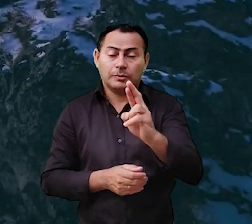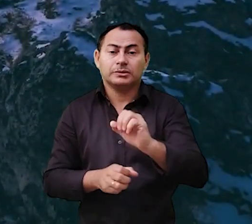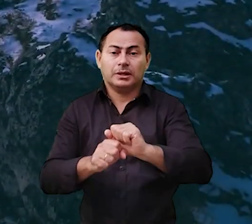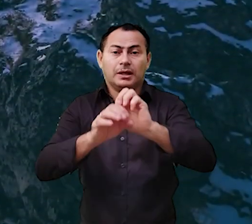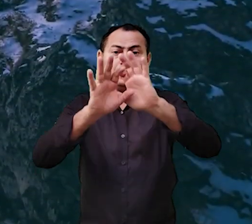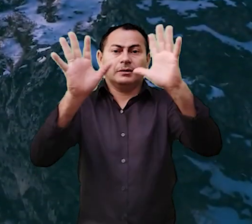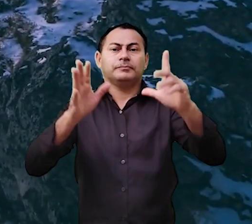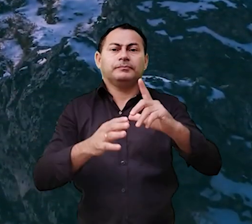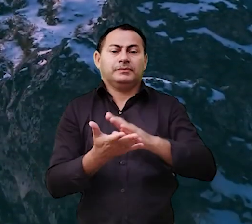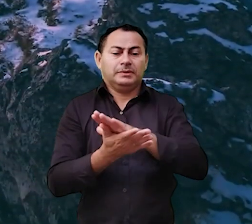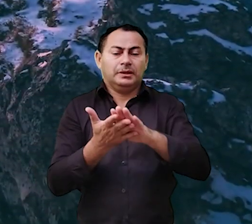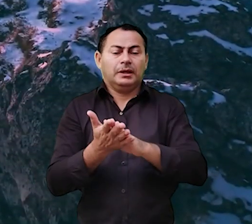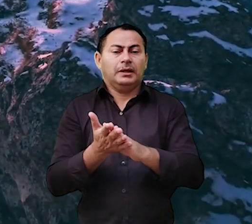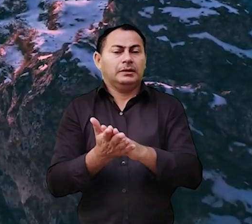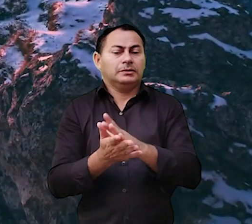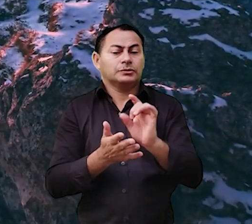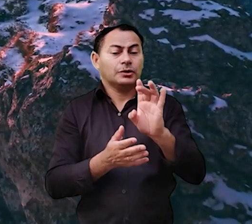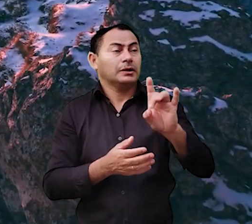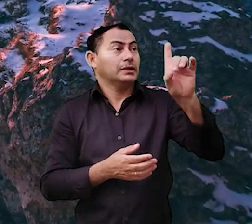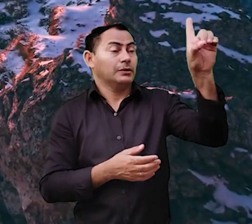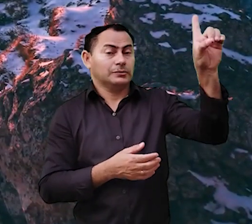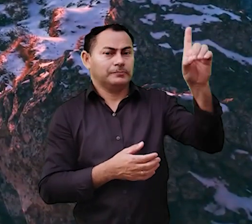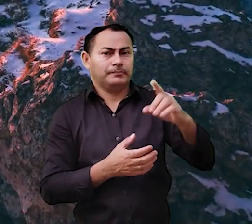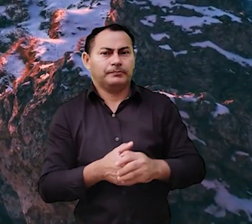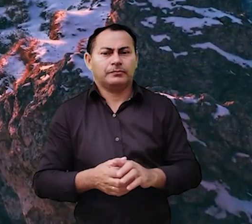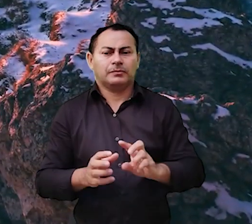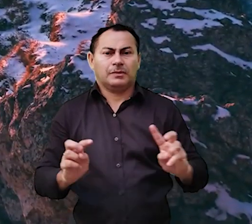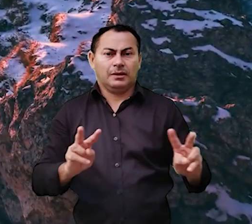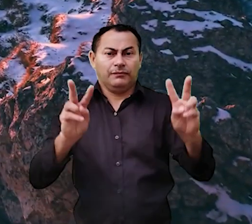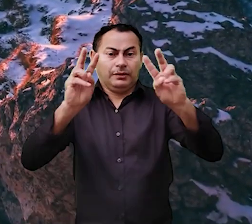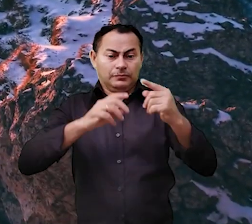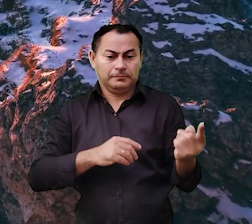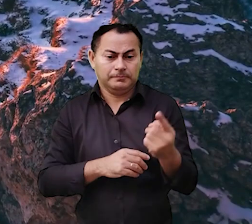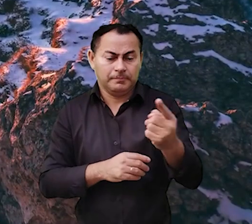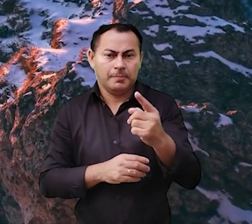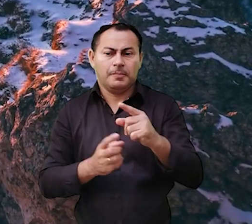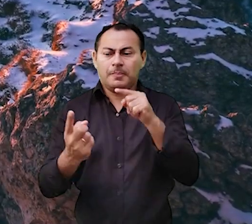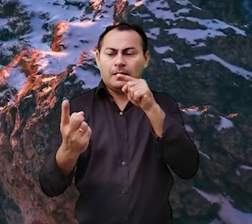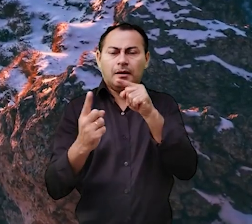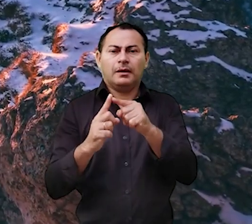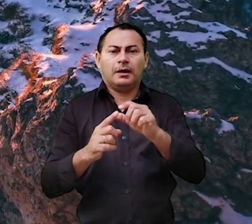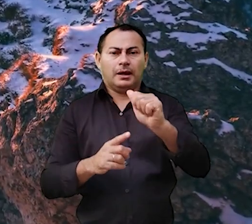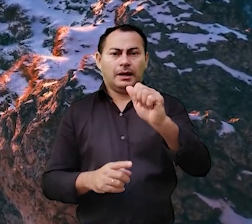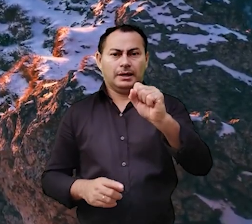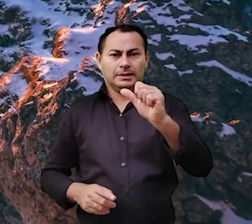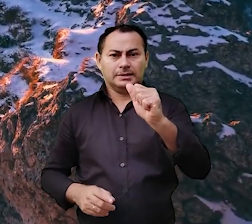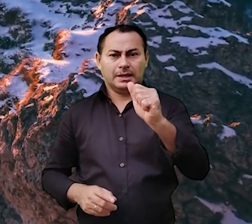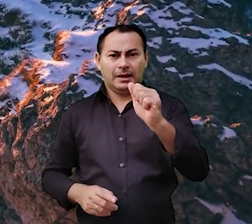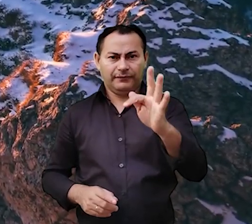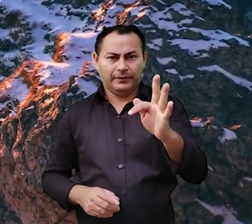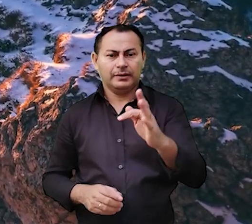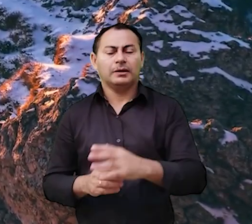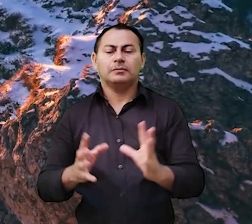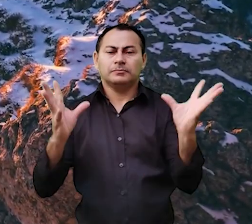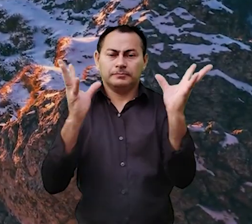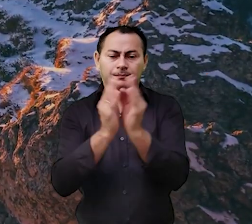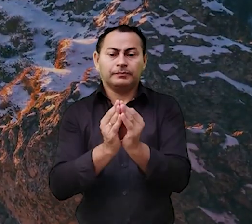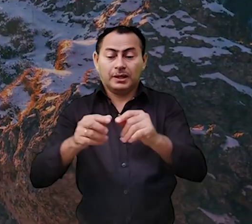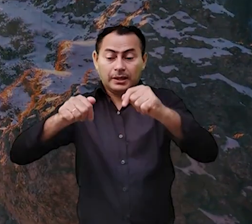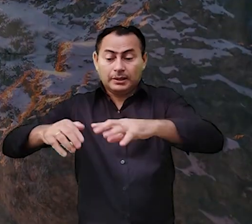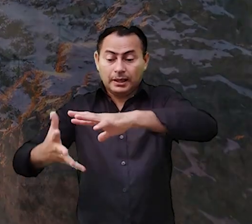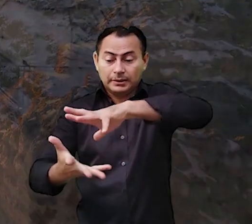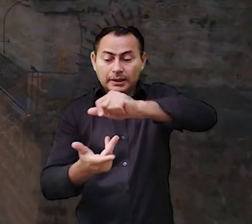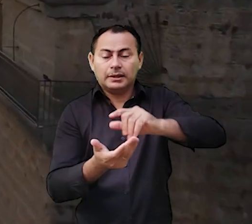resposta é óbvia, ninguém além de Deus. Tendo os valores eternos em perspectiva, Asaf conclui rapidamente,